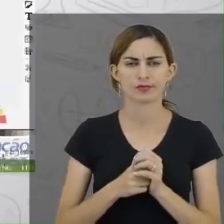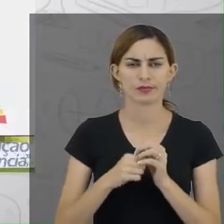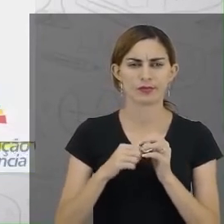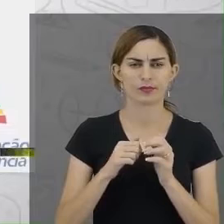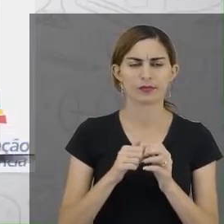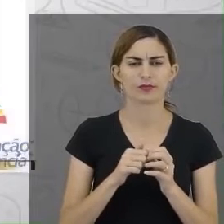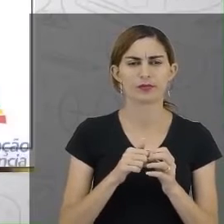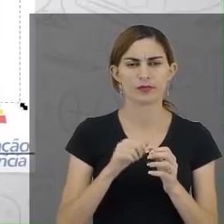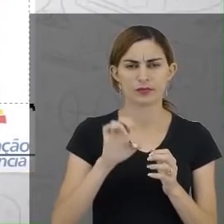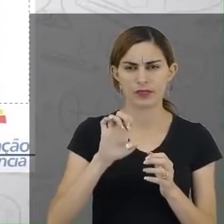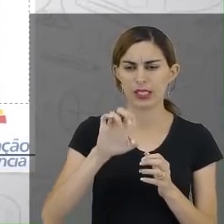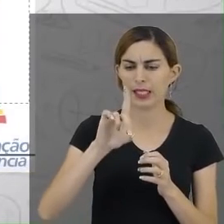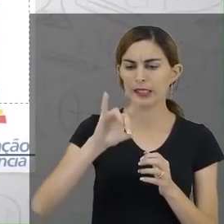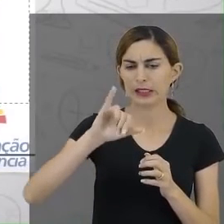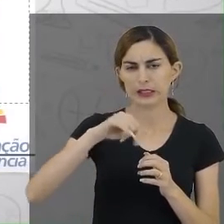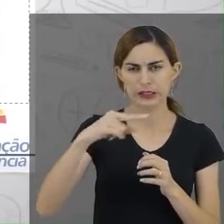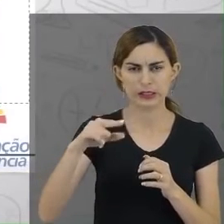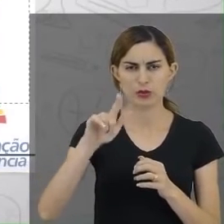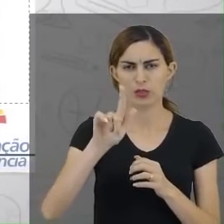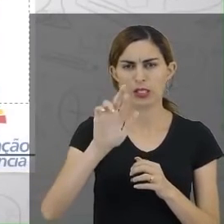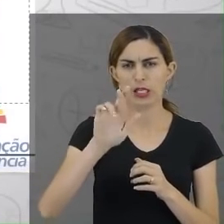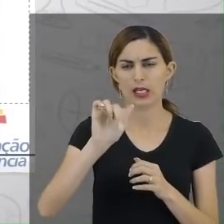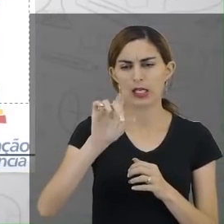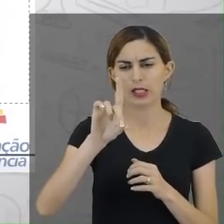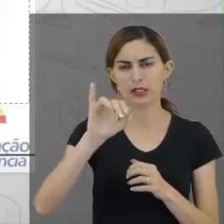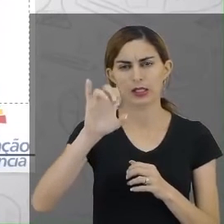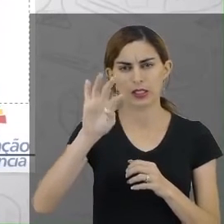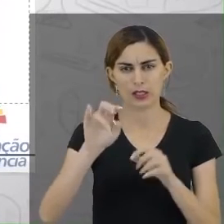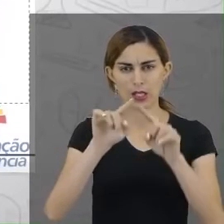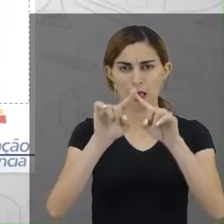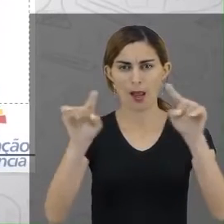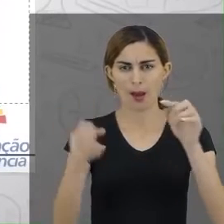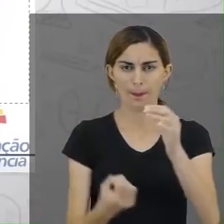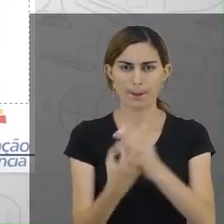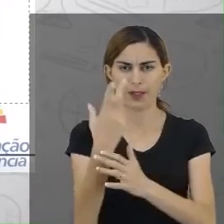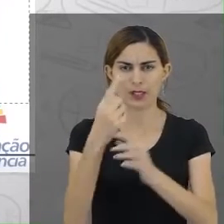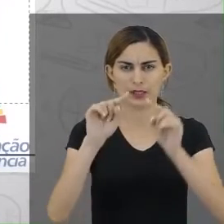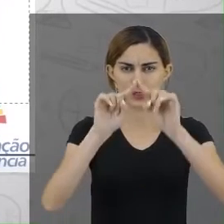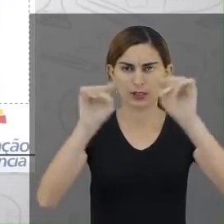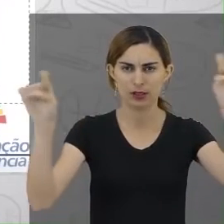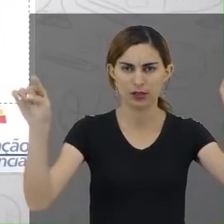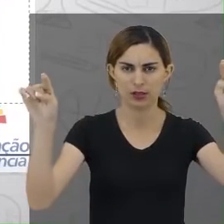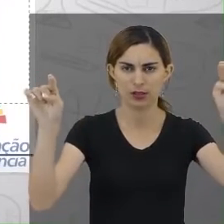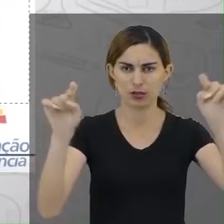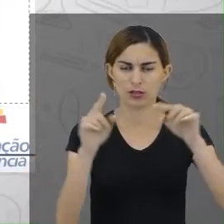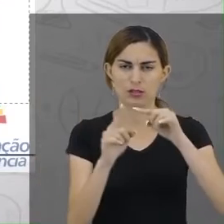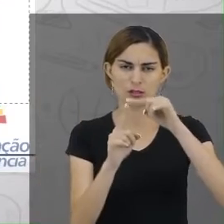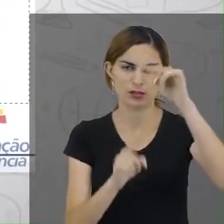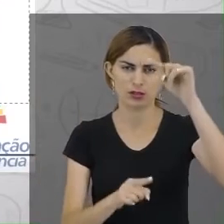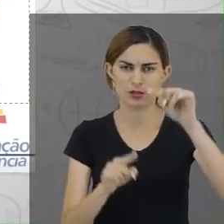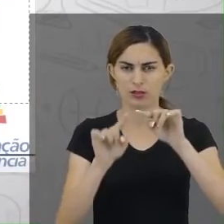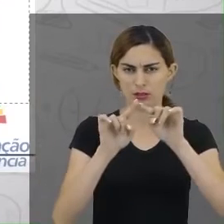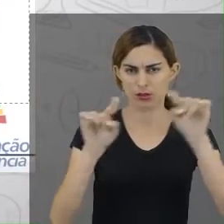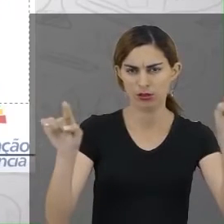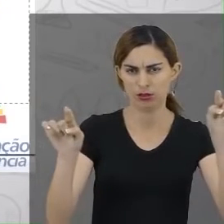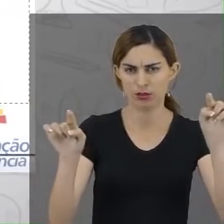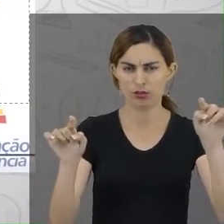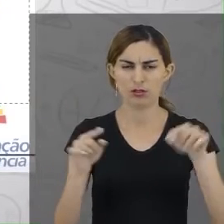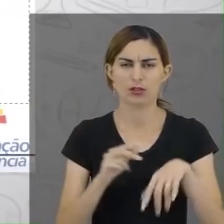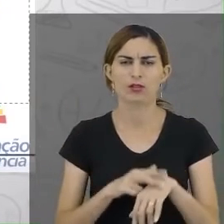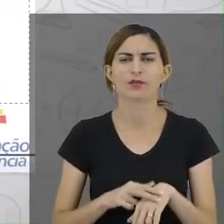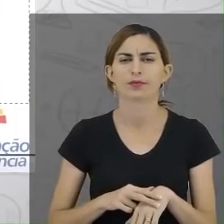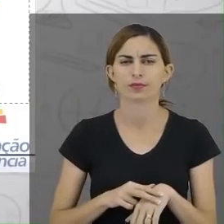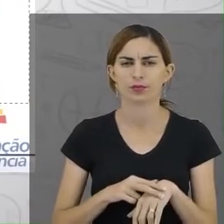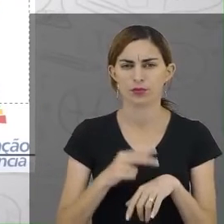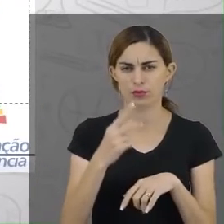ferramenta, a de edição de gradiente. Vai aparecer essas caixas de controle, essa linha azul com esse quadradinho e